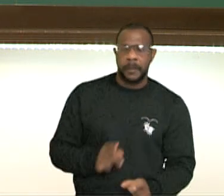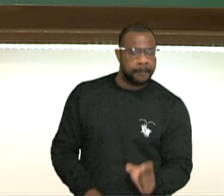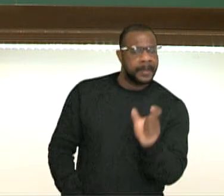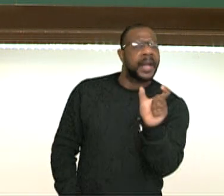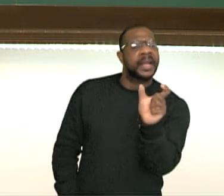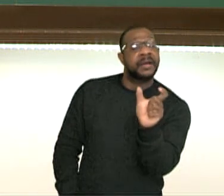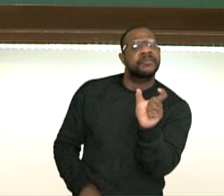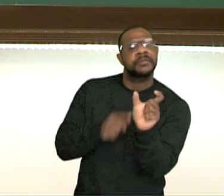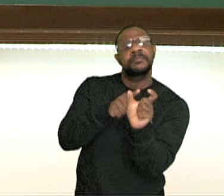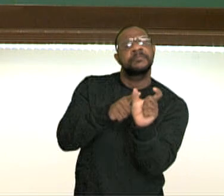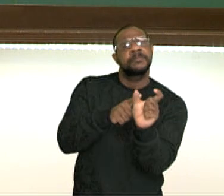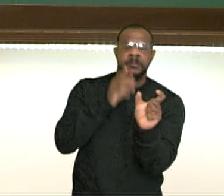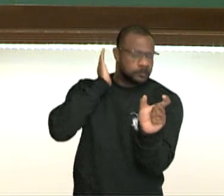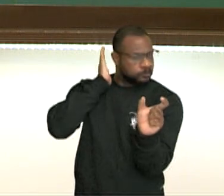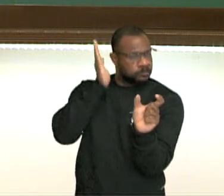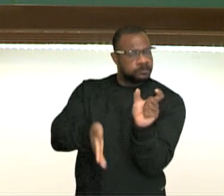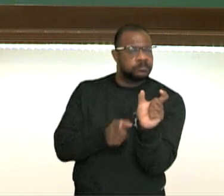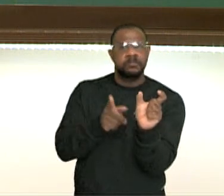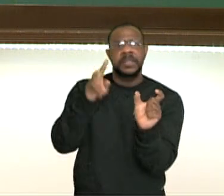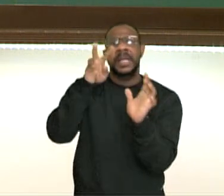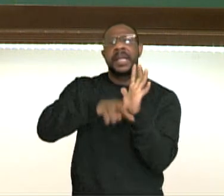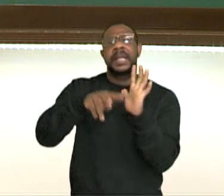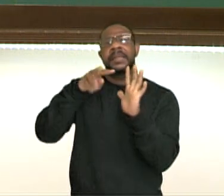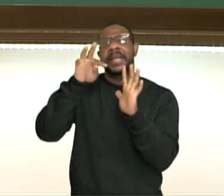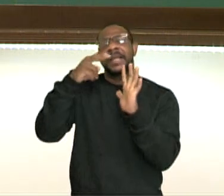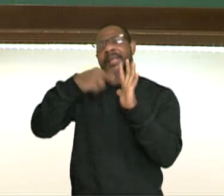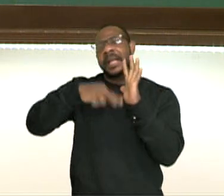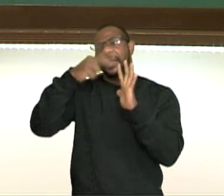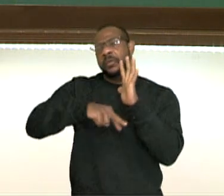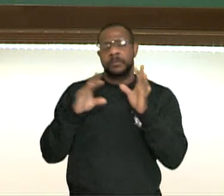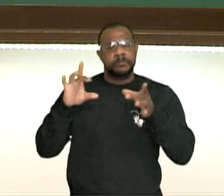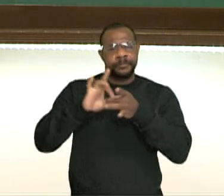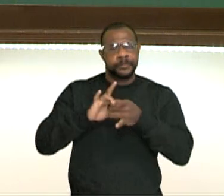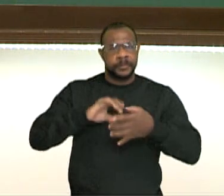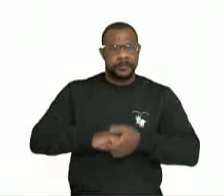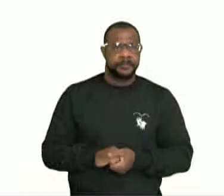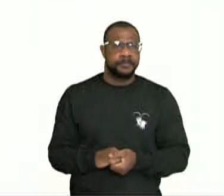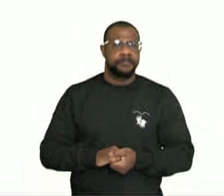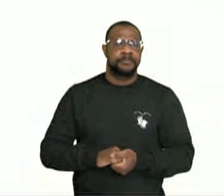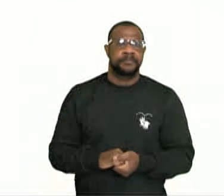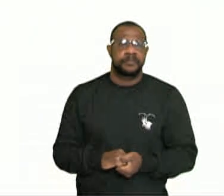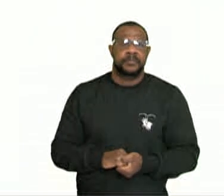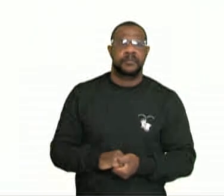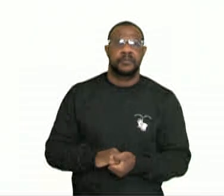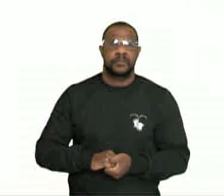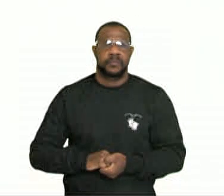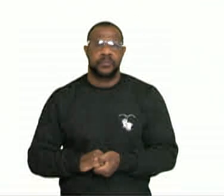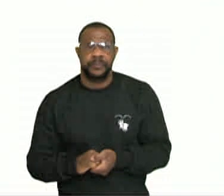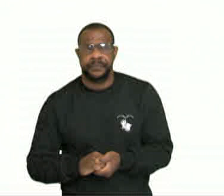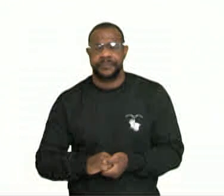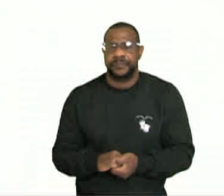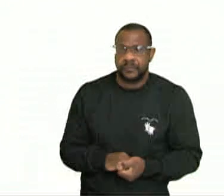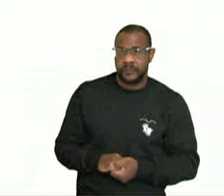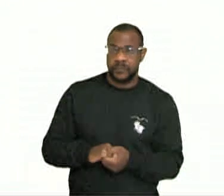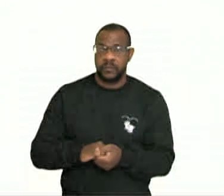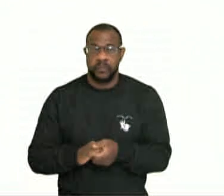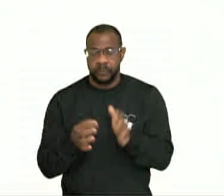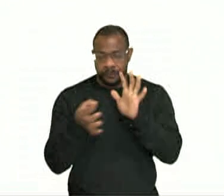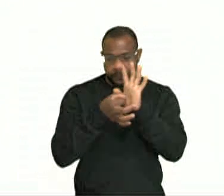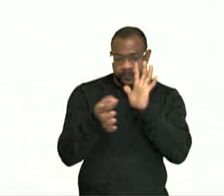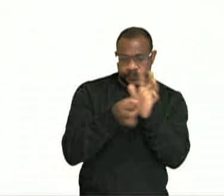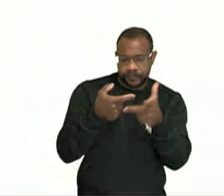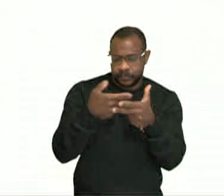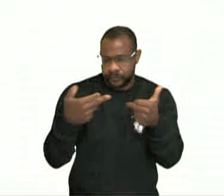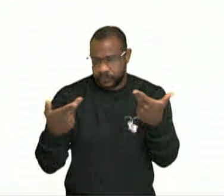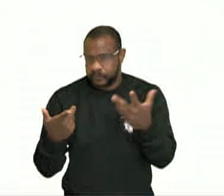lá no meio que direcionam a leitura, sabe? Vamos prestar atenção então. Os operadores argumentativos são, assim,